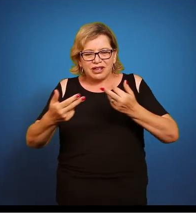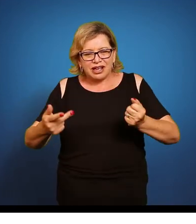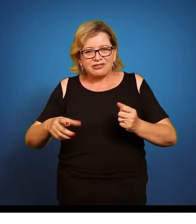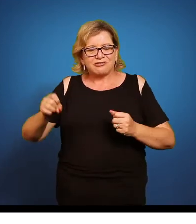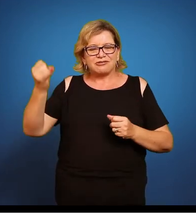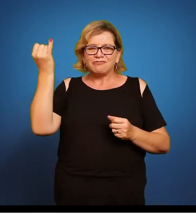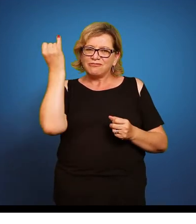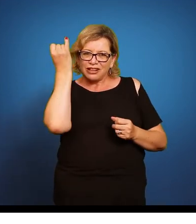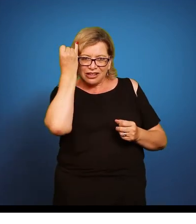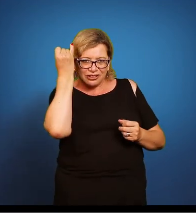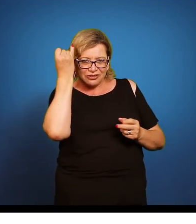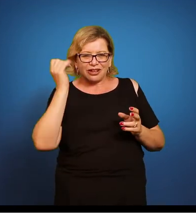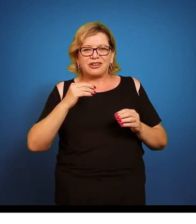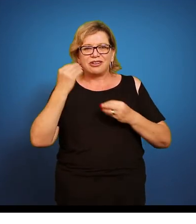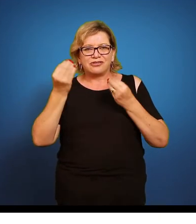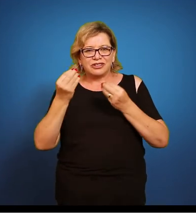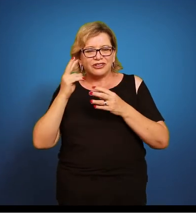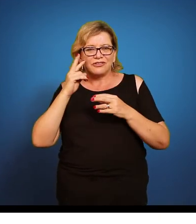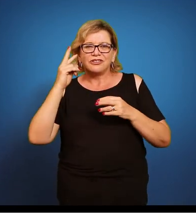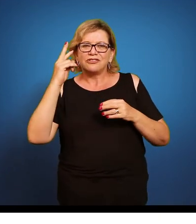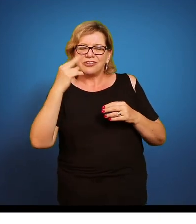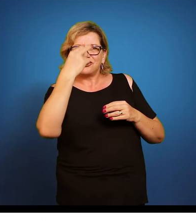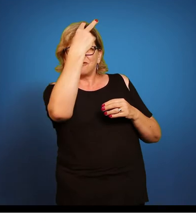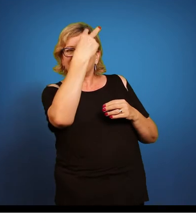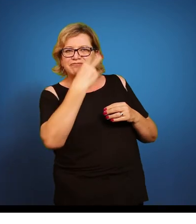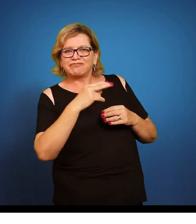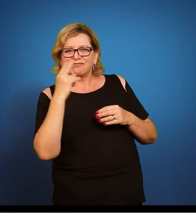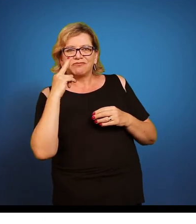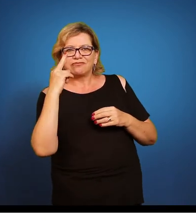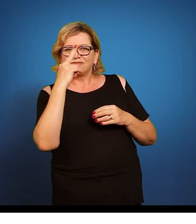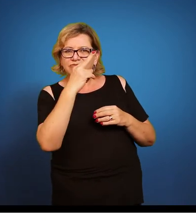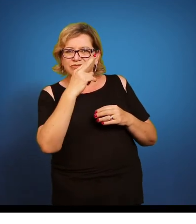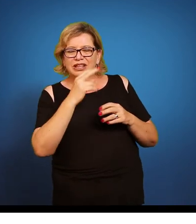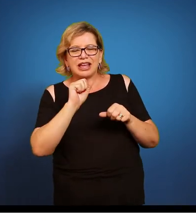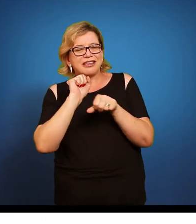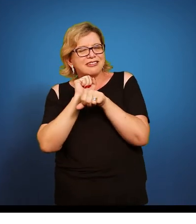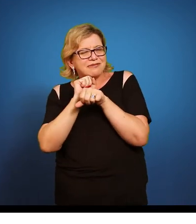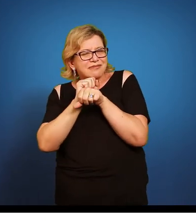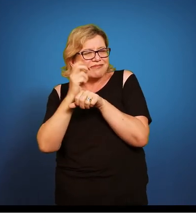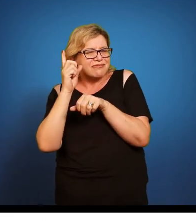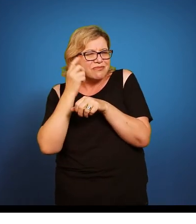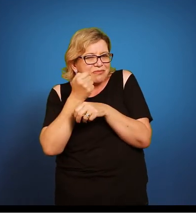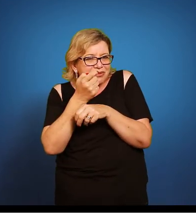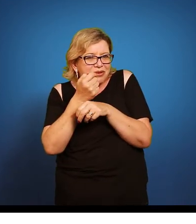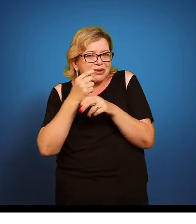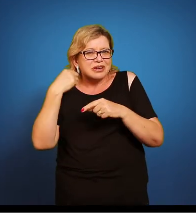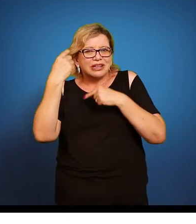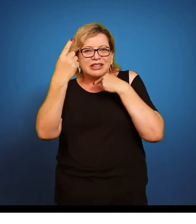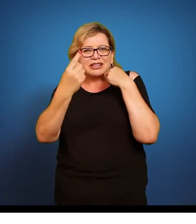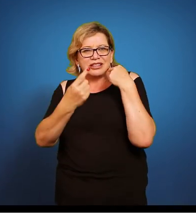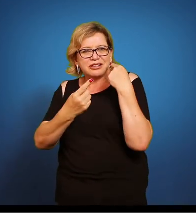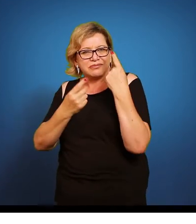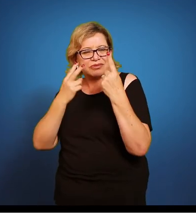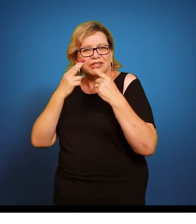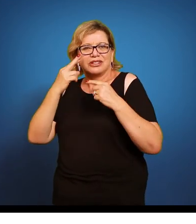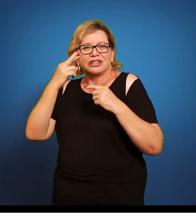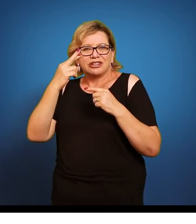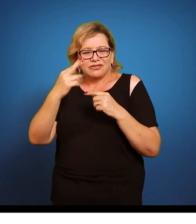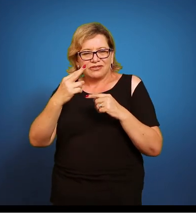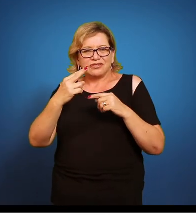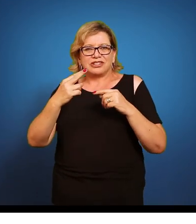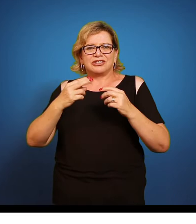intelectual acompanhe aqui ao lado a lista completa agora de mais alguns dias e acompanha pelas nossas redes